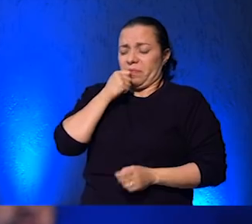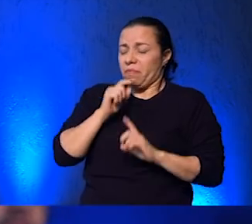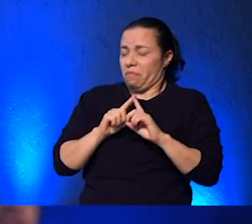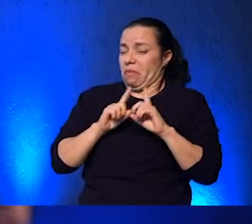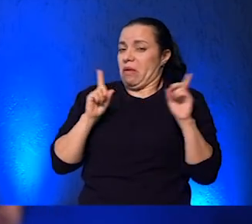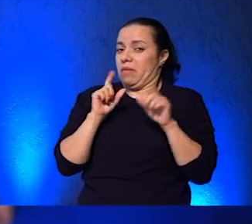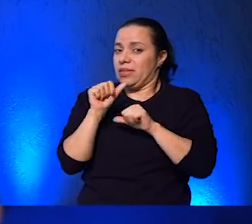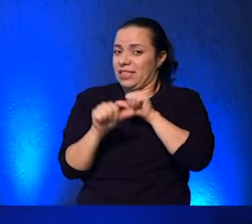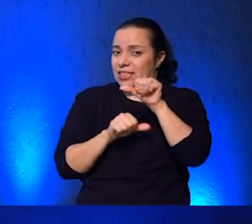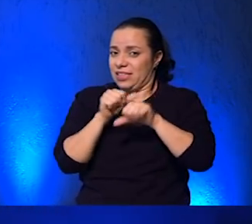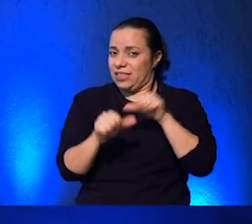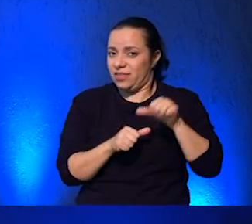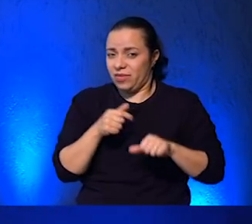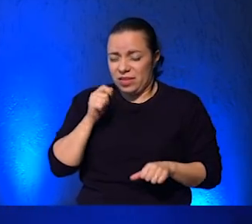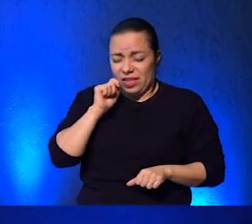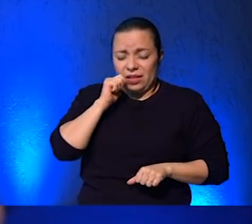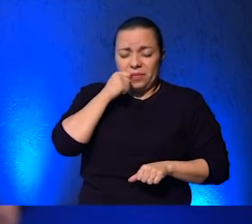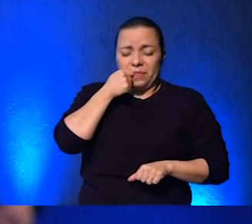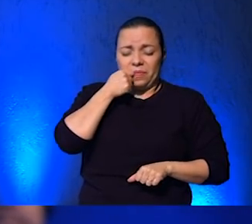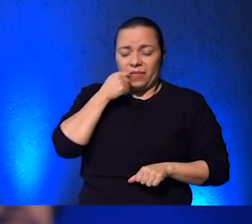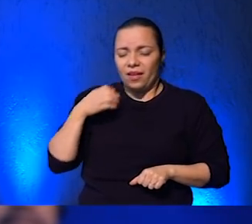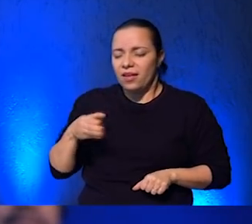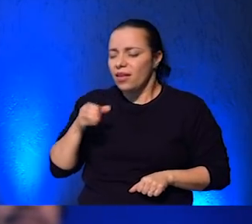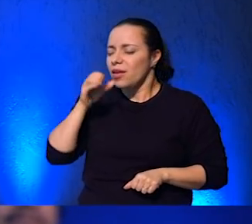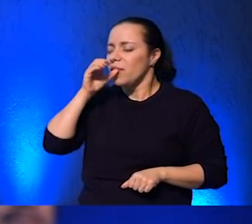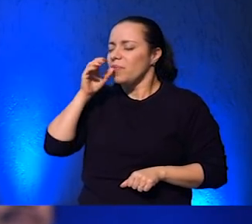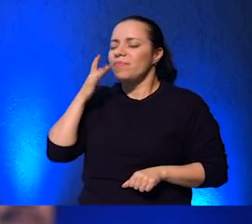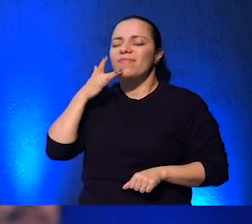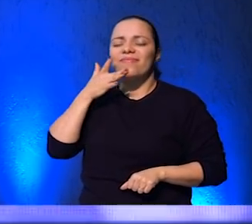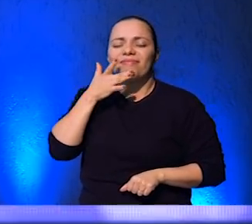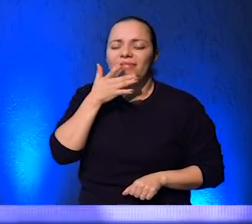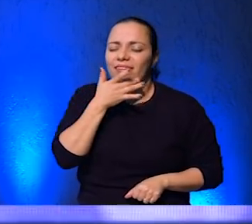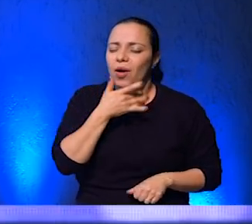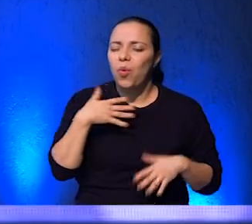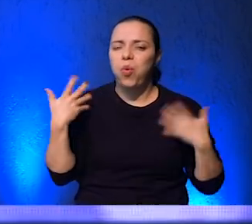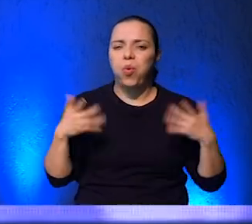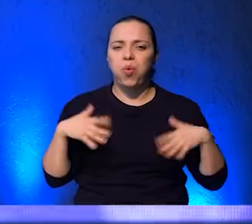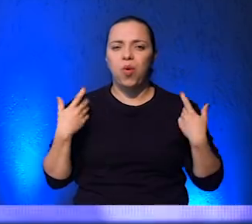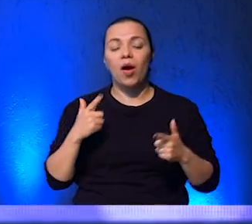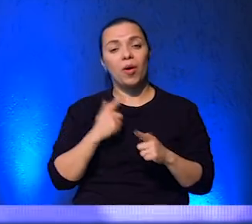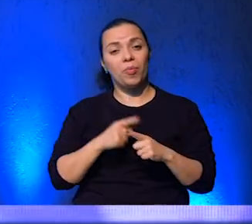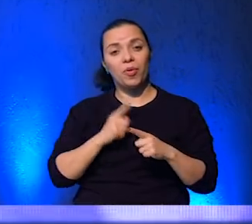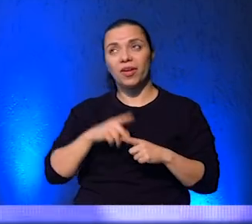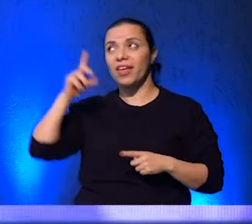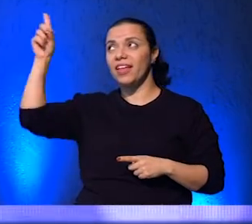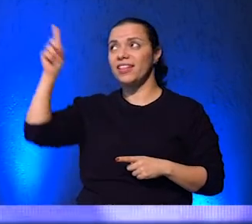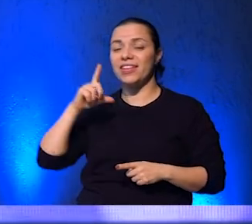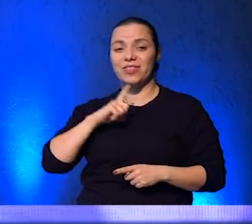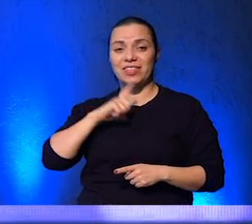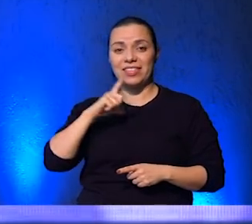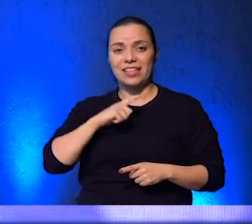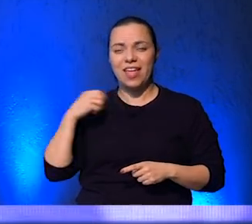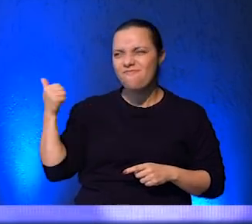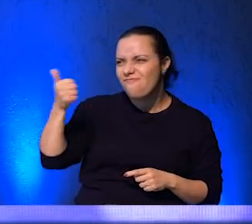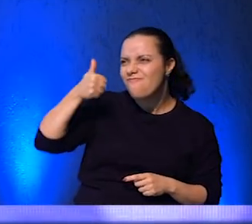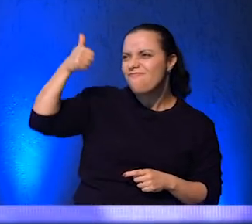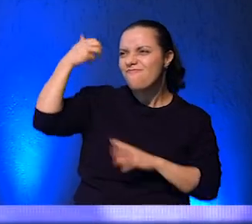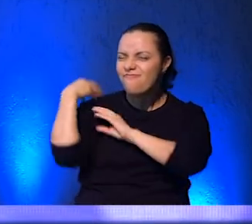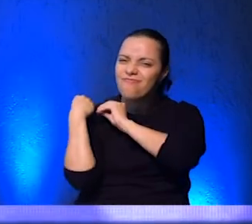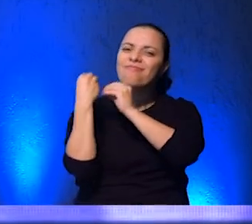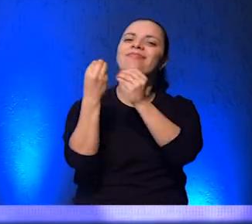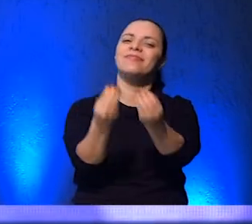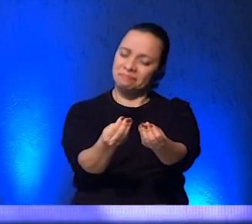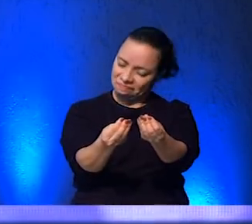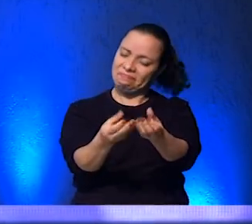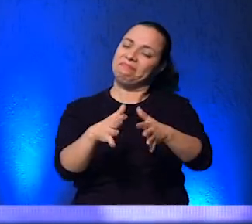esse azedo mas deus tem o melhor para você todos os dias nesse tempo eu tenho começado o dia